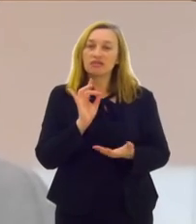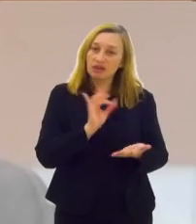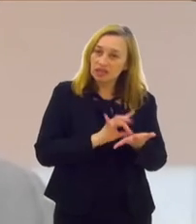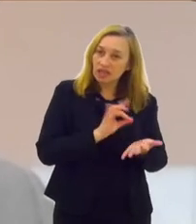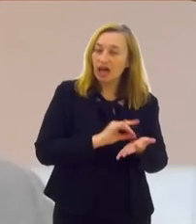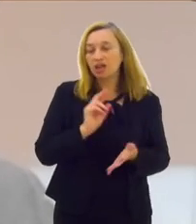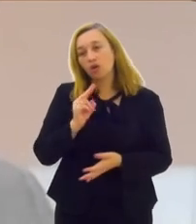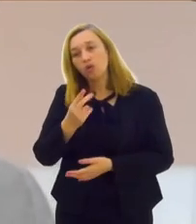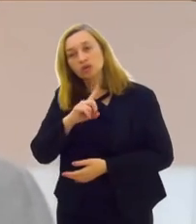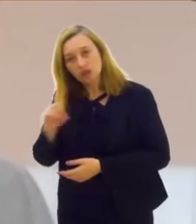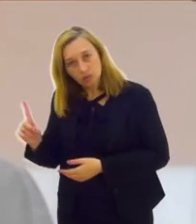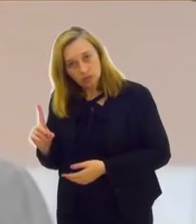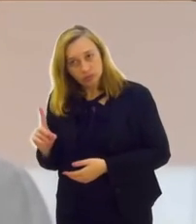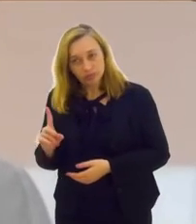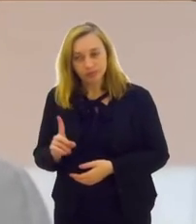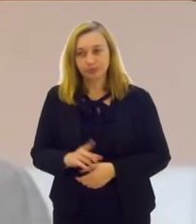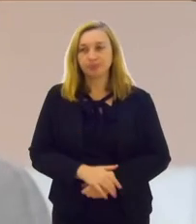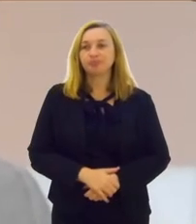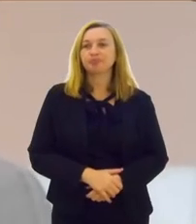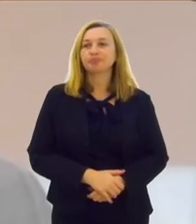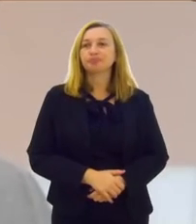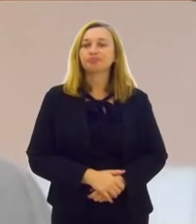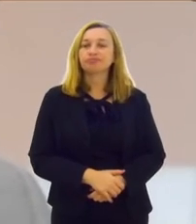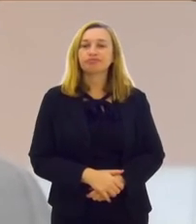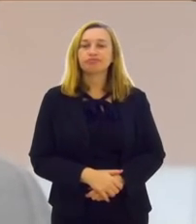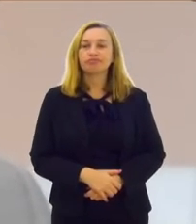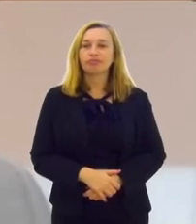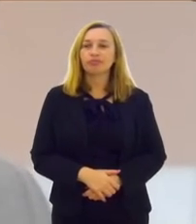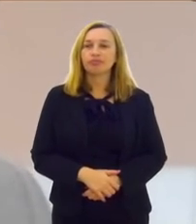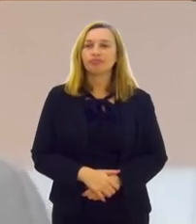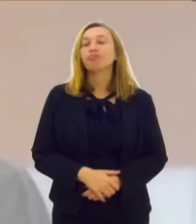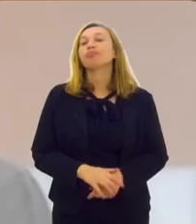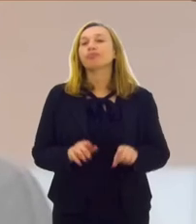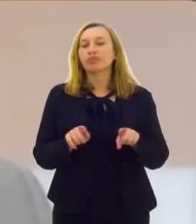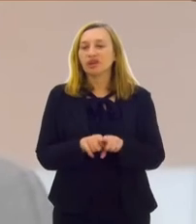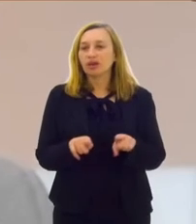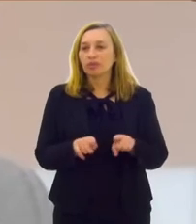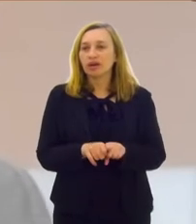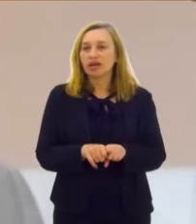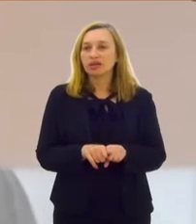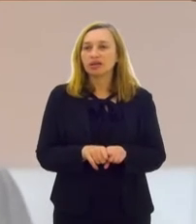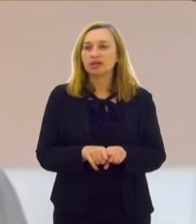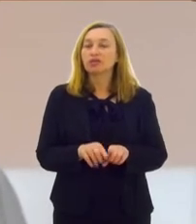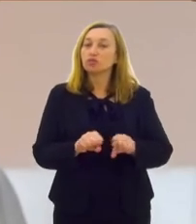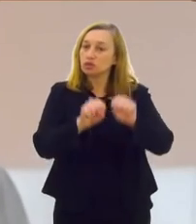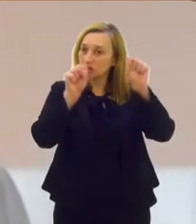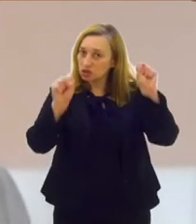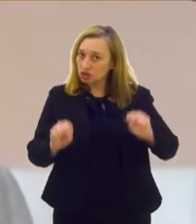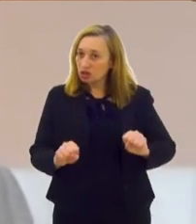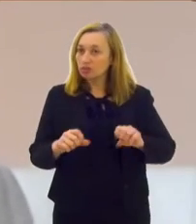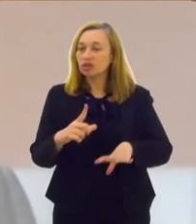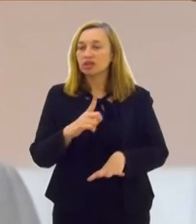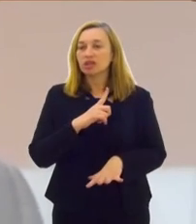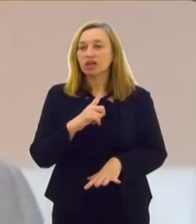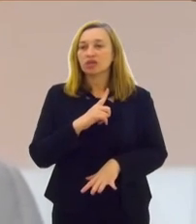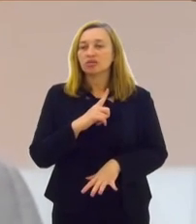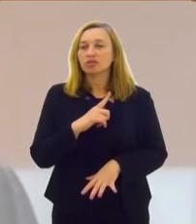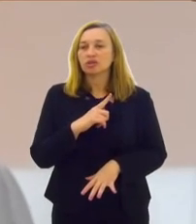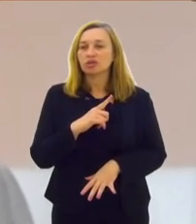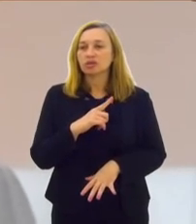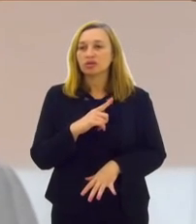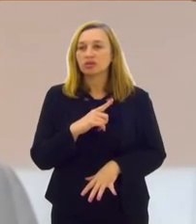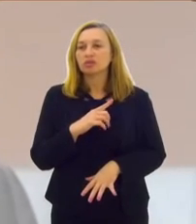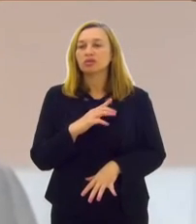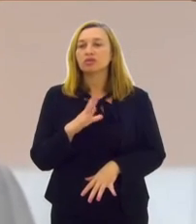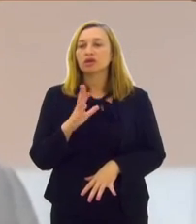se seria realmente uma notícia falsa e se não seria. E, além disso, temos o sistema, né,